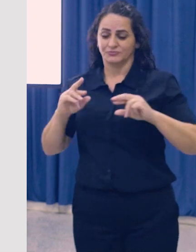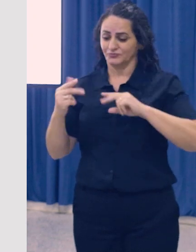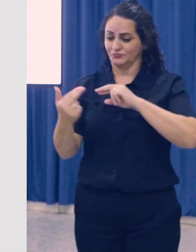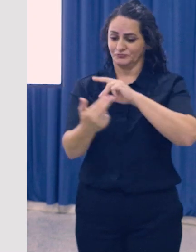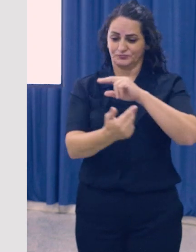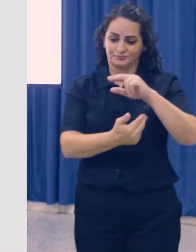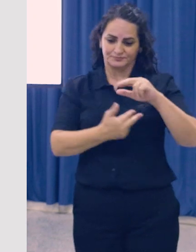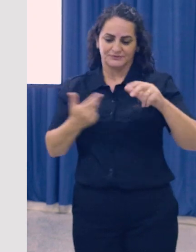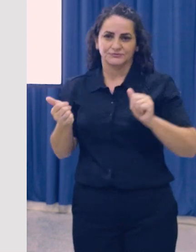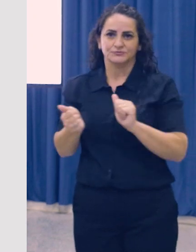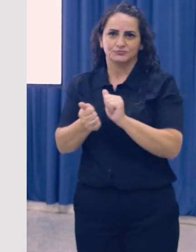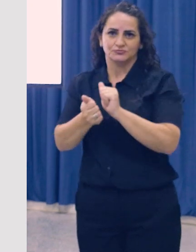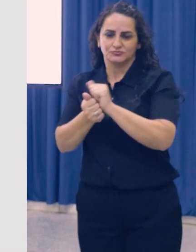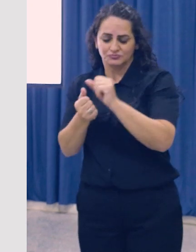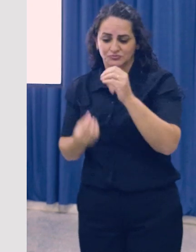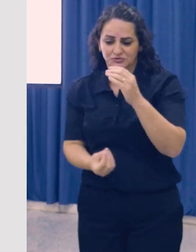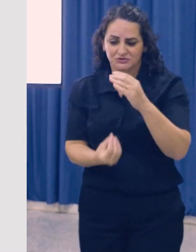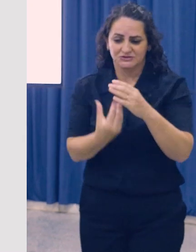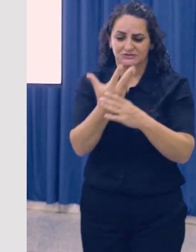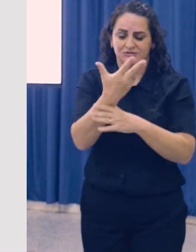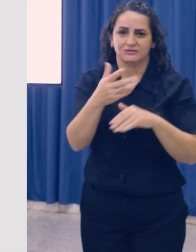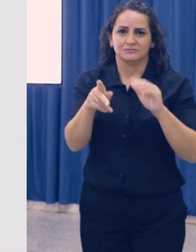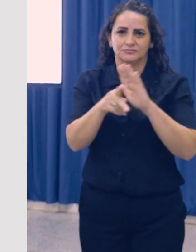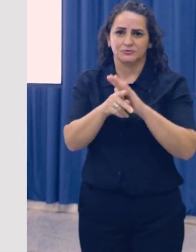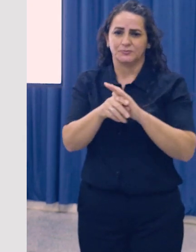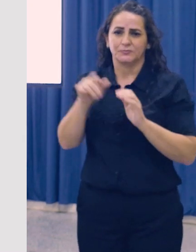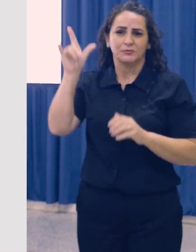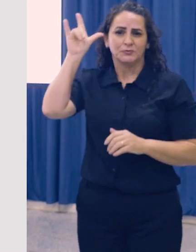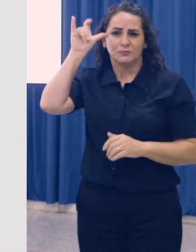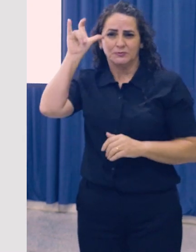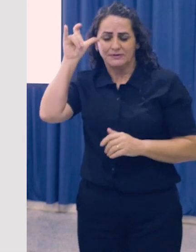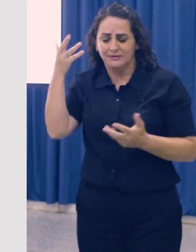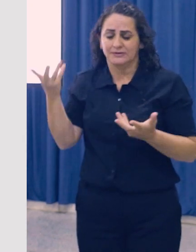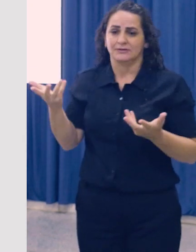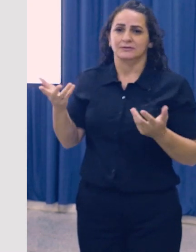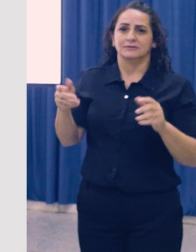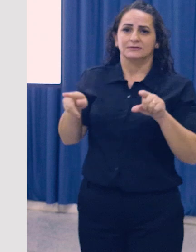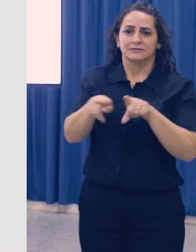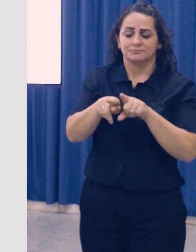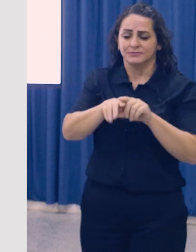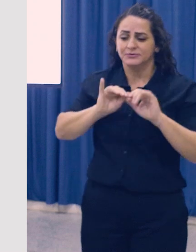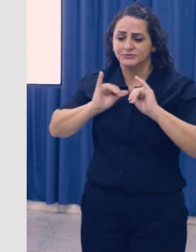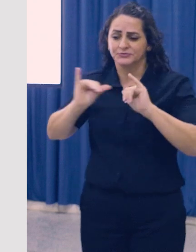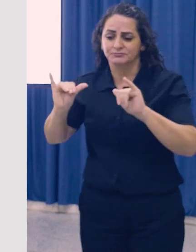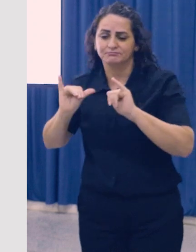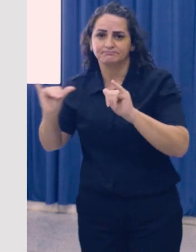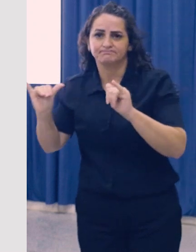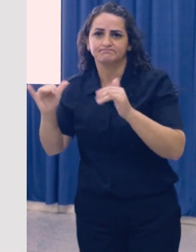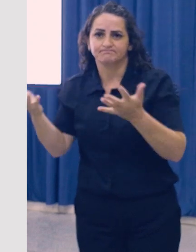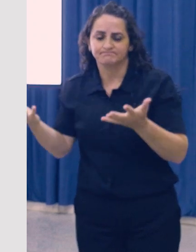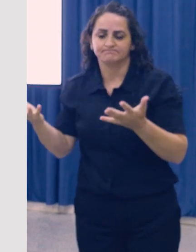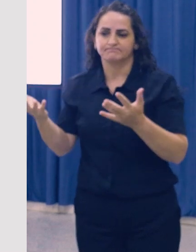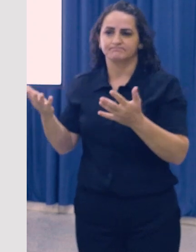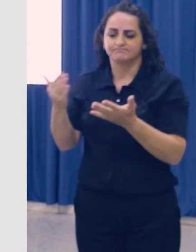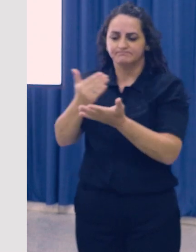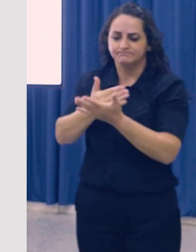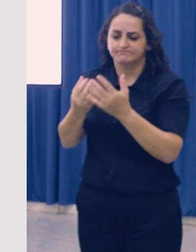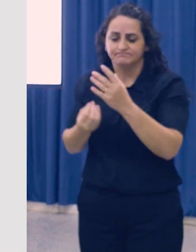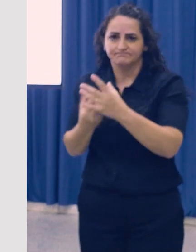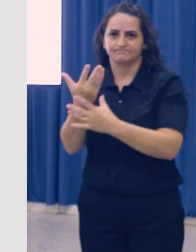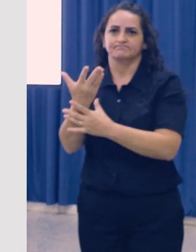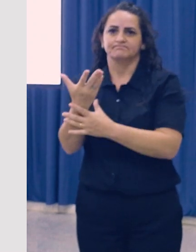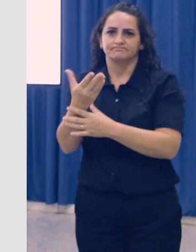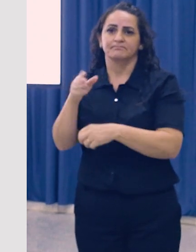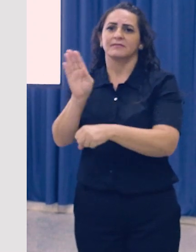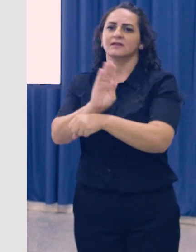divulgação do filme, seja criar uma página no Instagram, mandar para festival, e isso acaba sobrecarregando e o filme